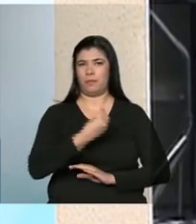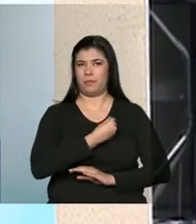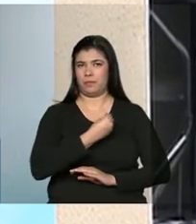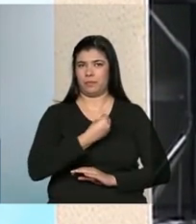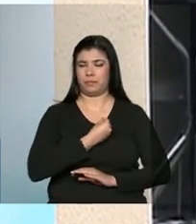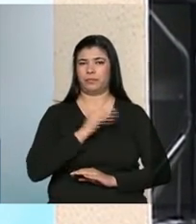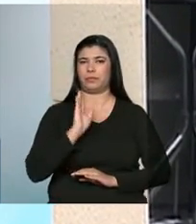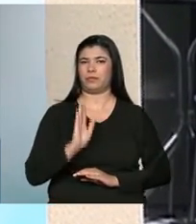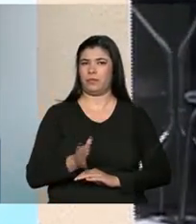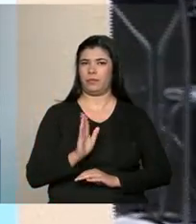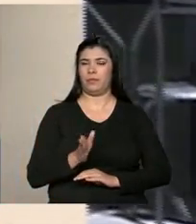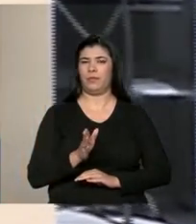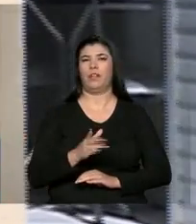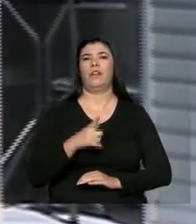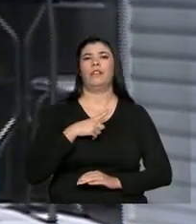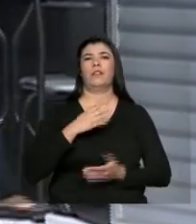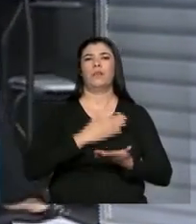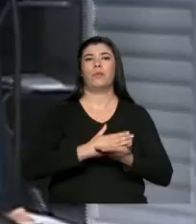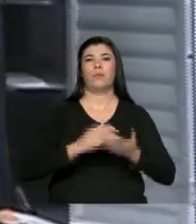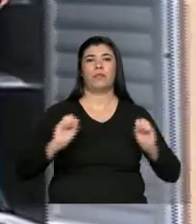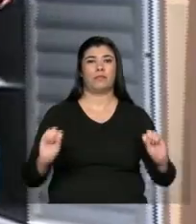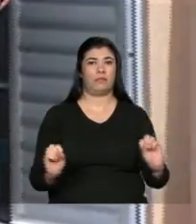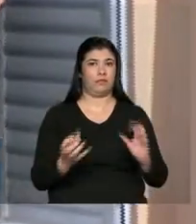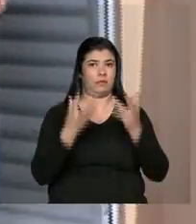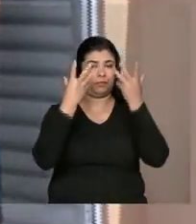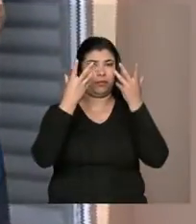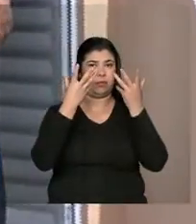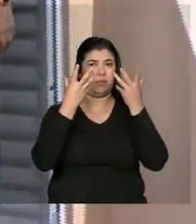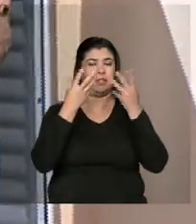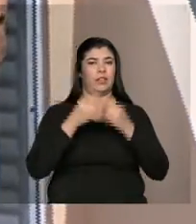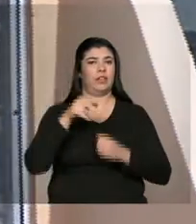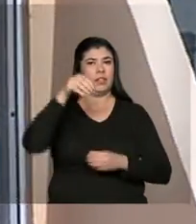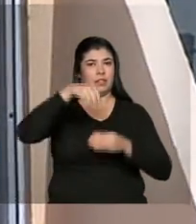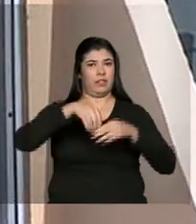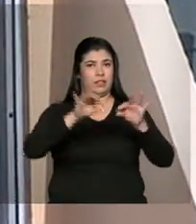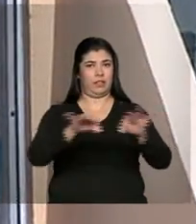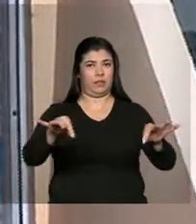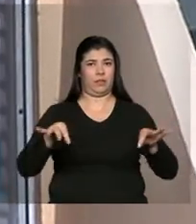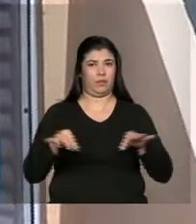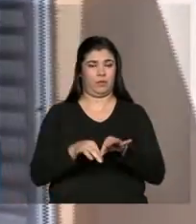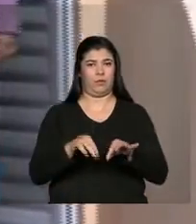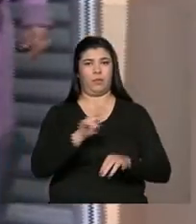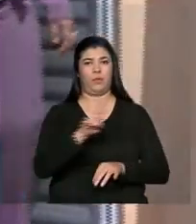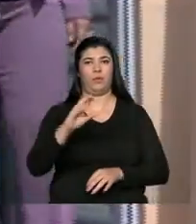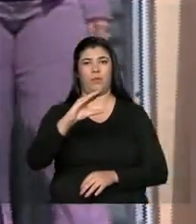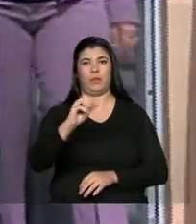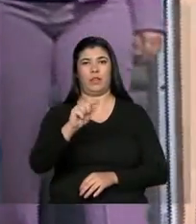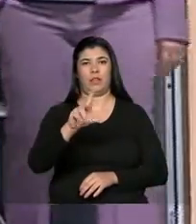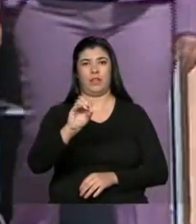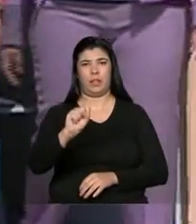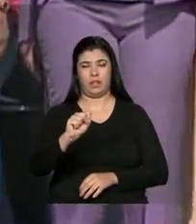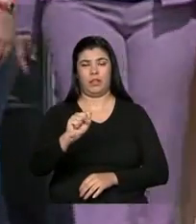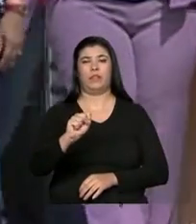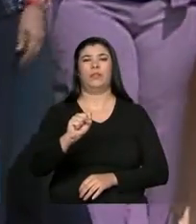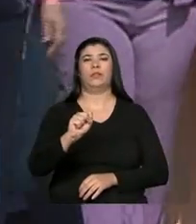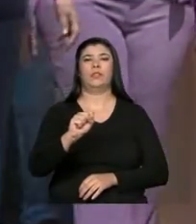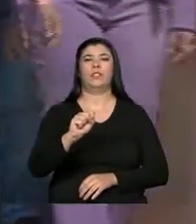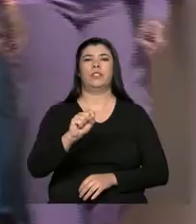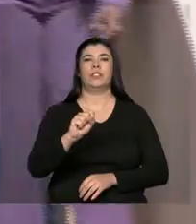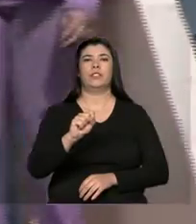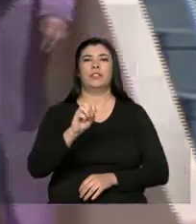vida daqui a pouquinho a cerimônia será realizada a i no condomínio carlos marighella em itaipuaçu